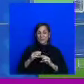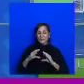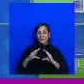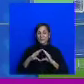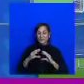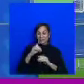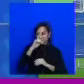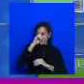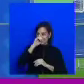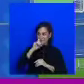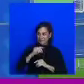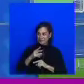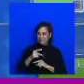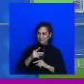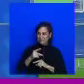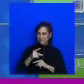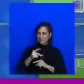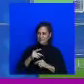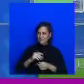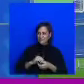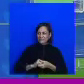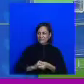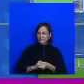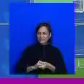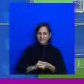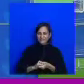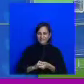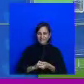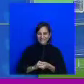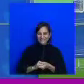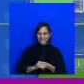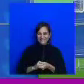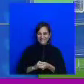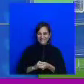Bola amarela, número 12. Amarela, 12.